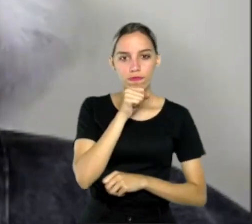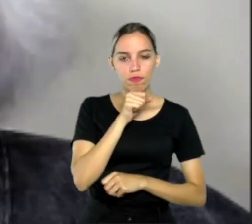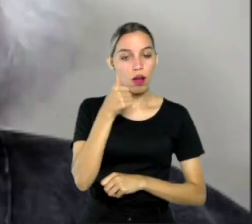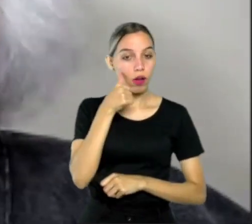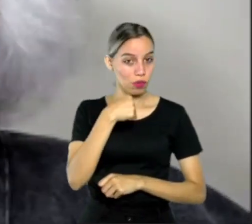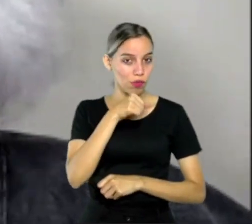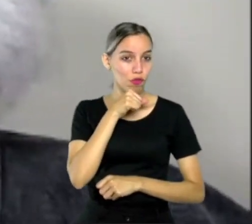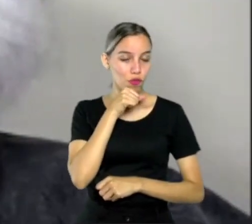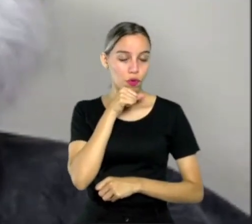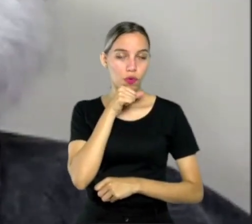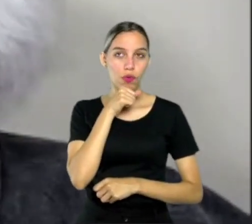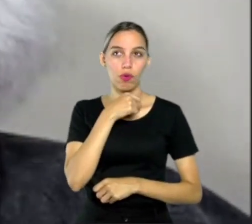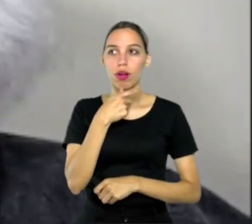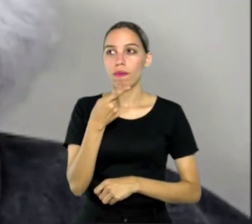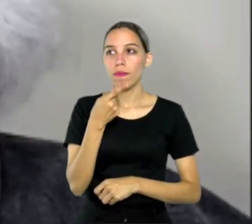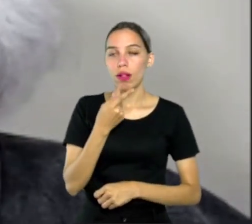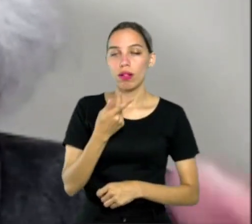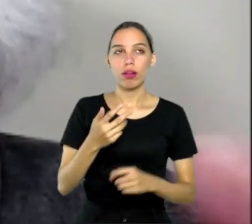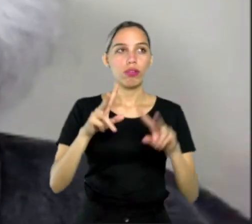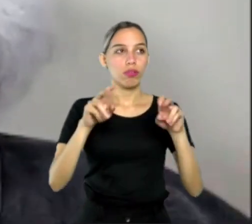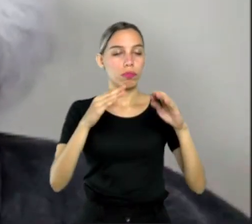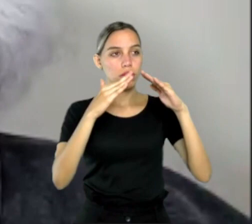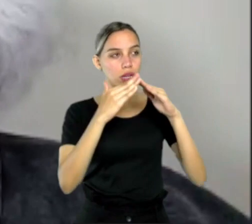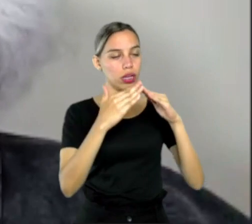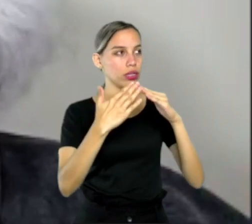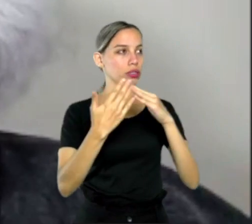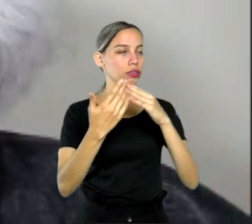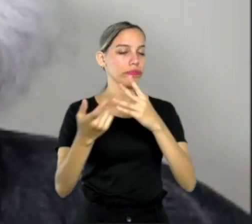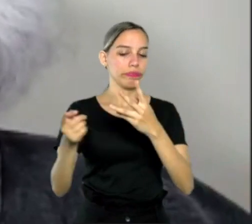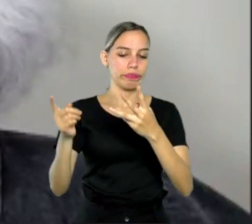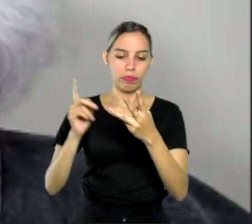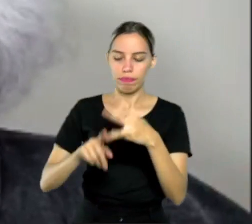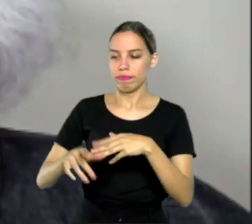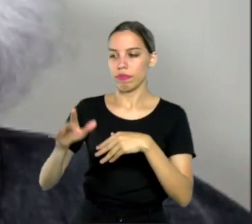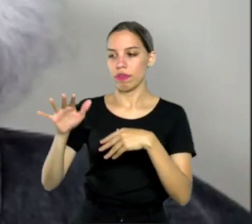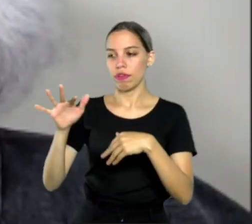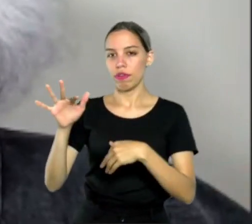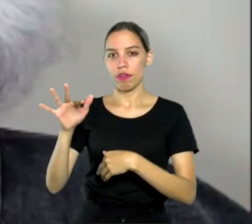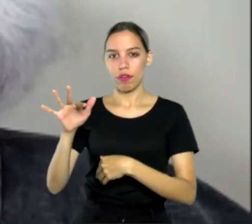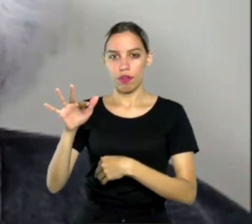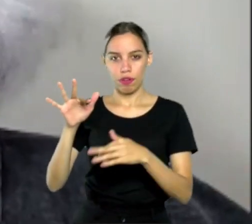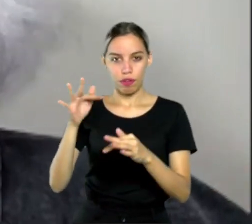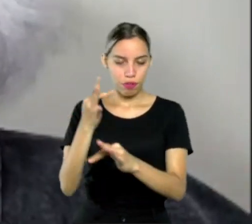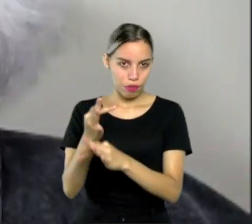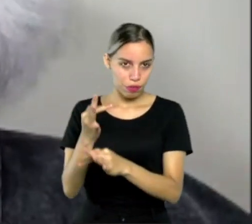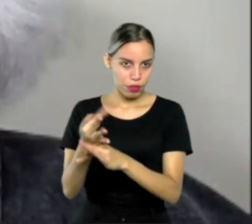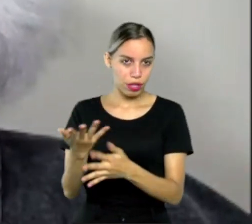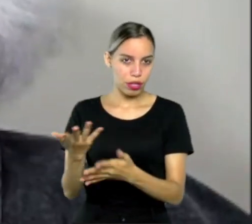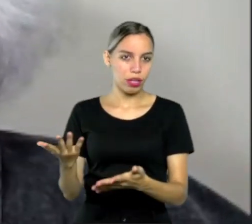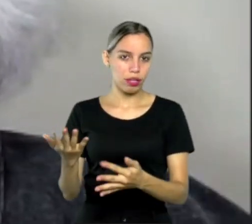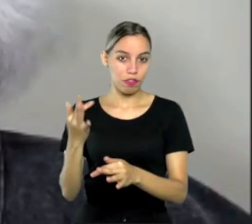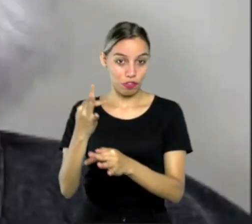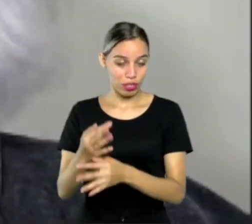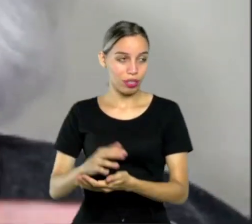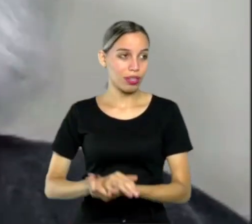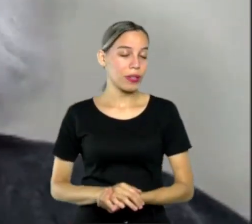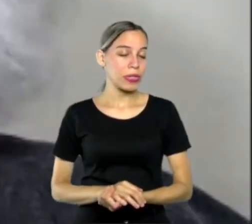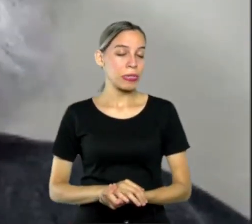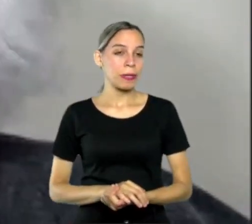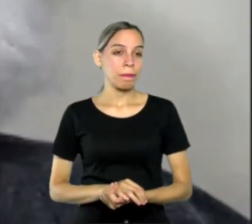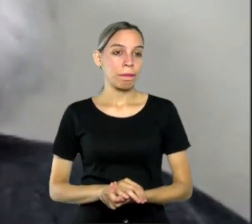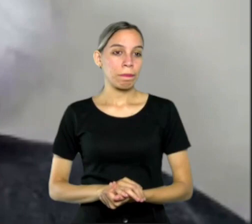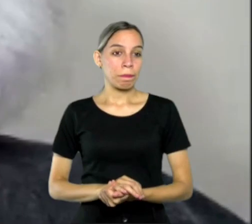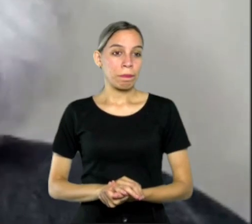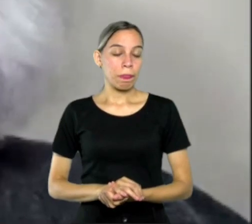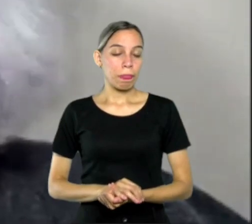das casas, das férias, eram trechos pequenos, né, e aí, depois